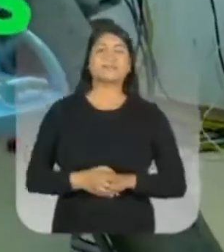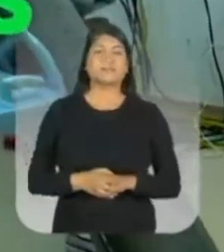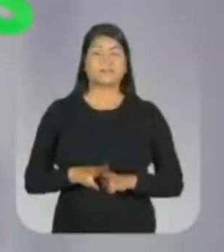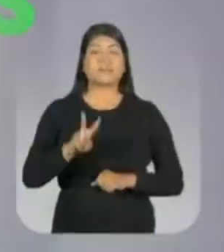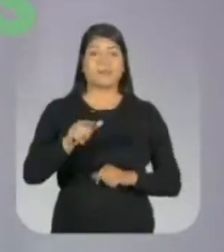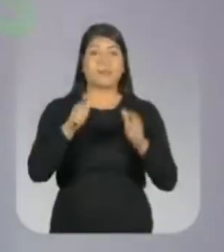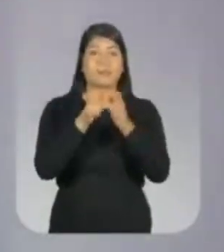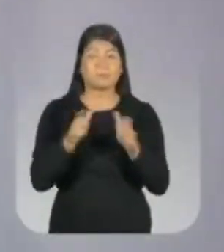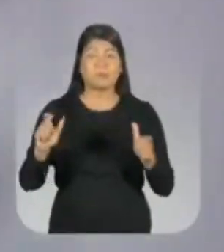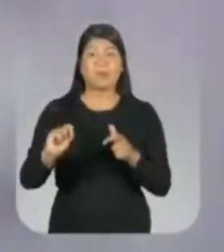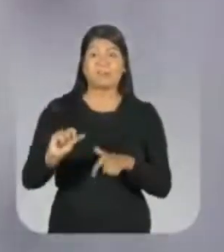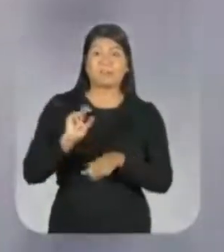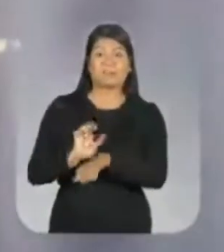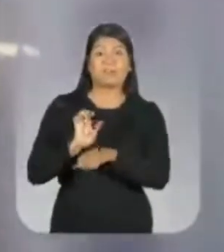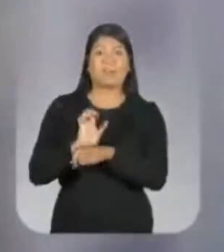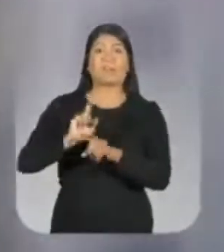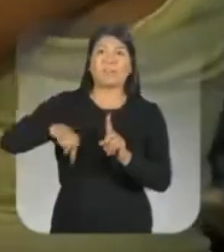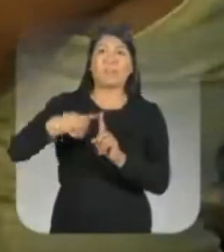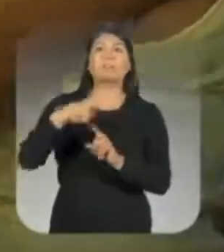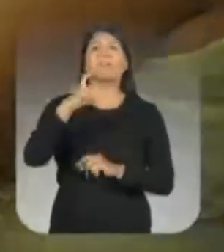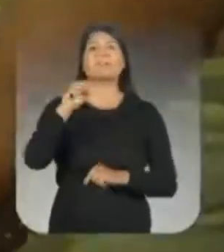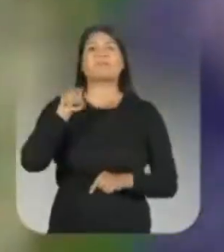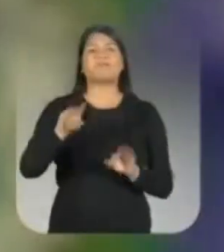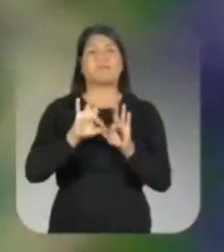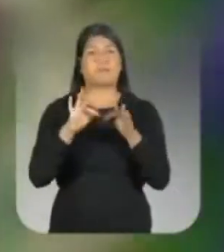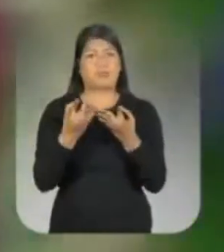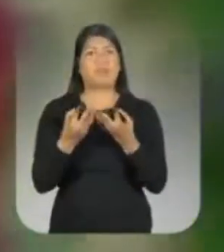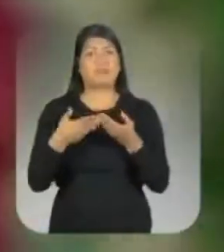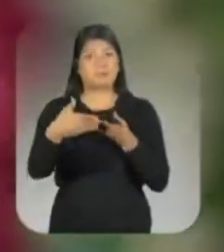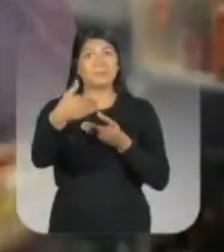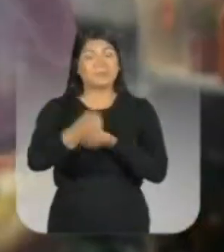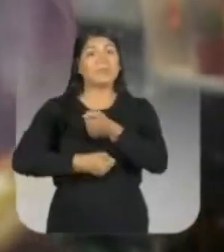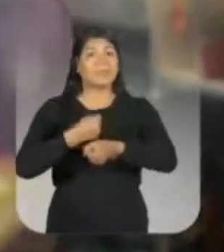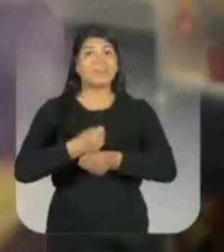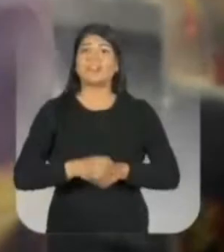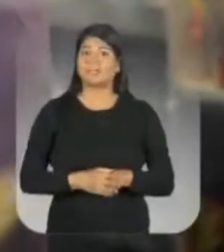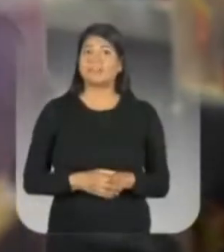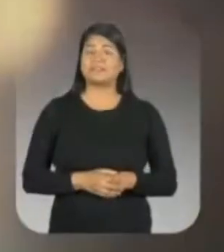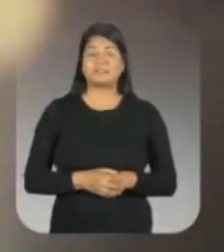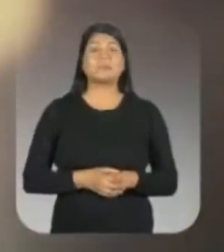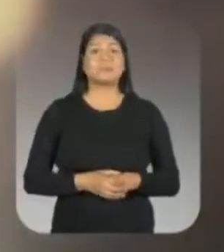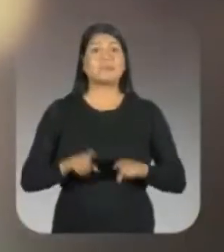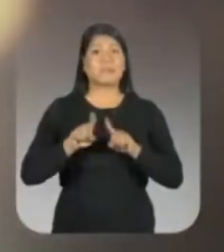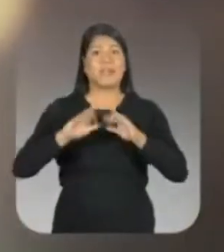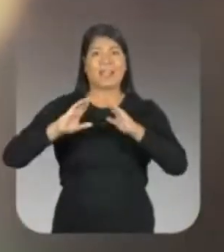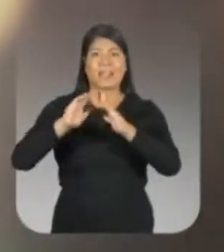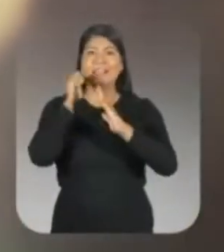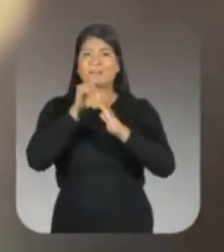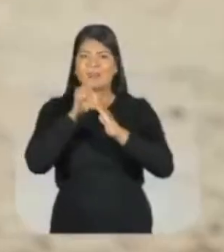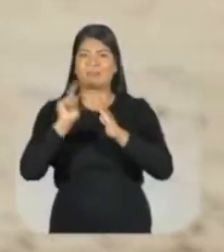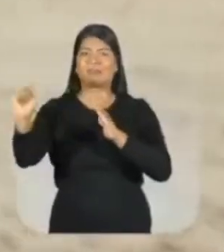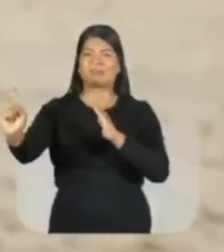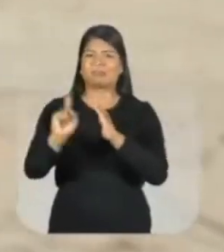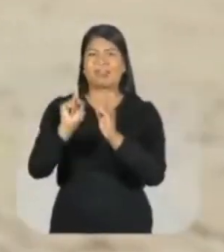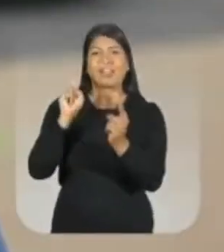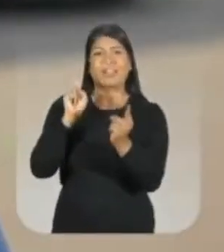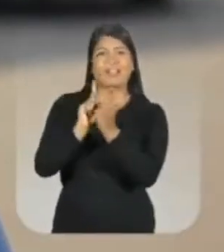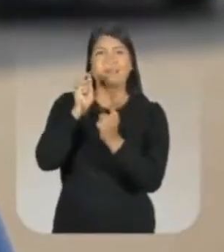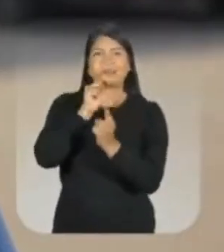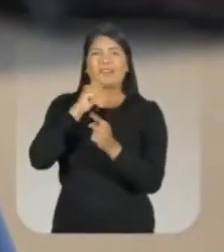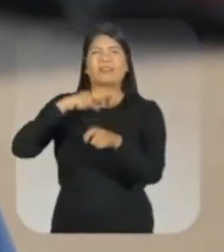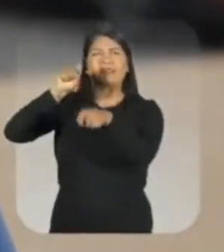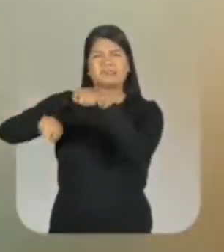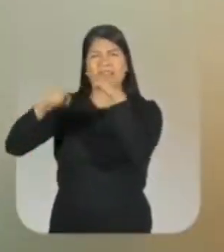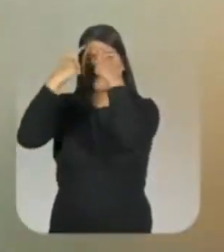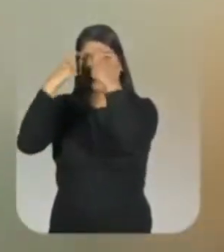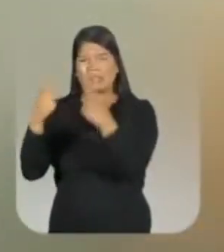cirurgias. Vamos ampliar o auxílio estadual para mais 50 mil famílias já no próximo ano. Com a Casa da Mulher, vamos